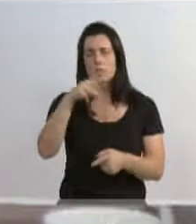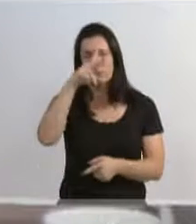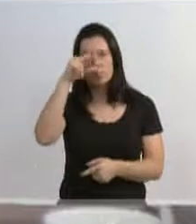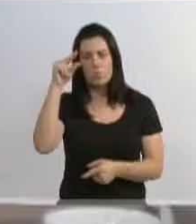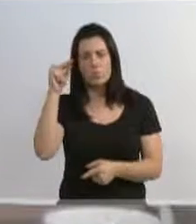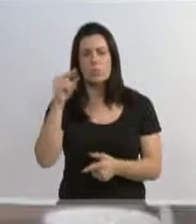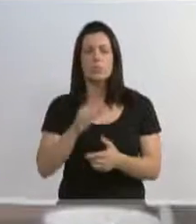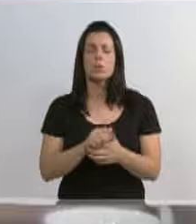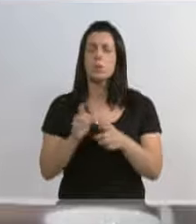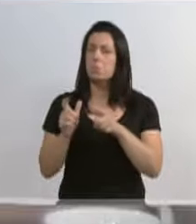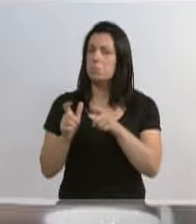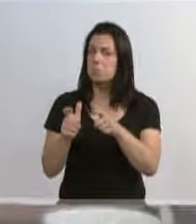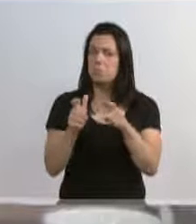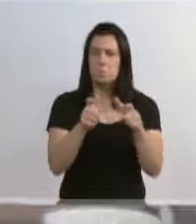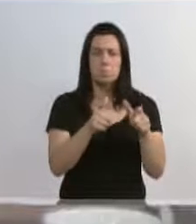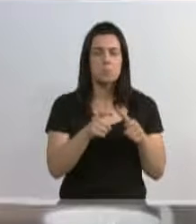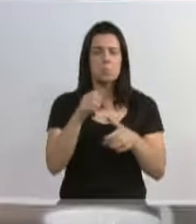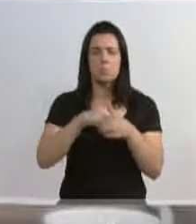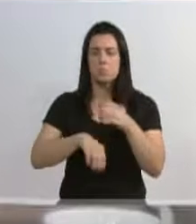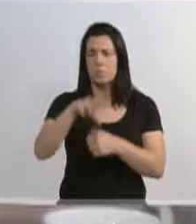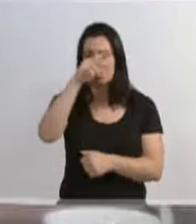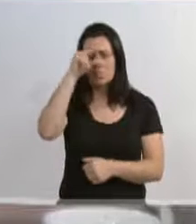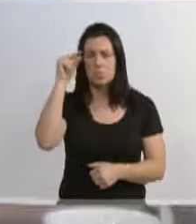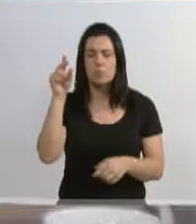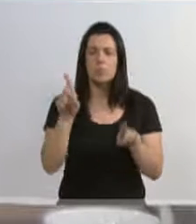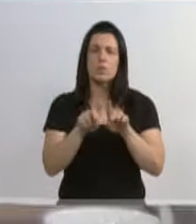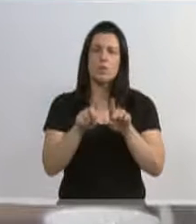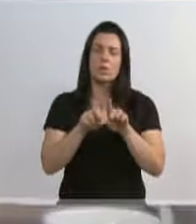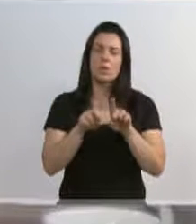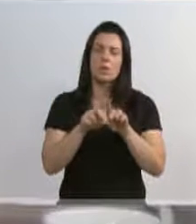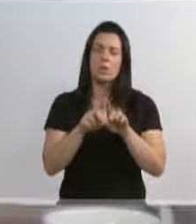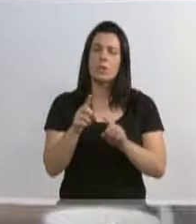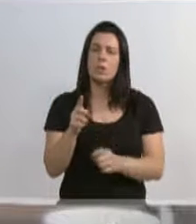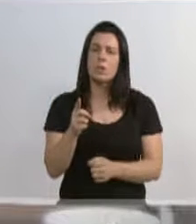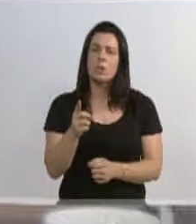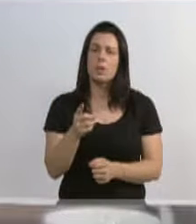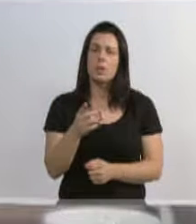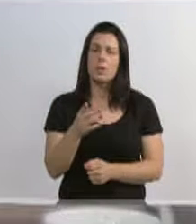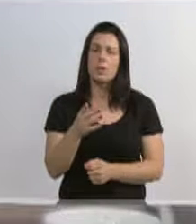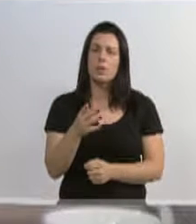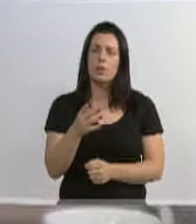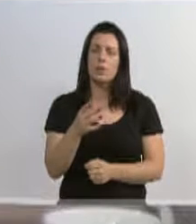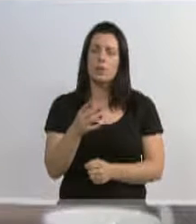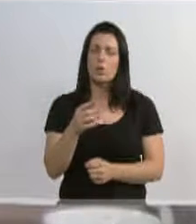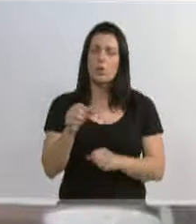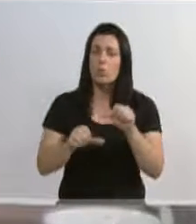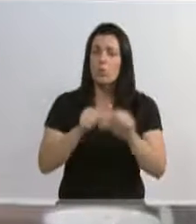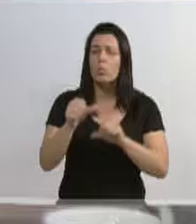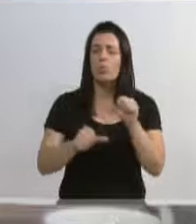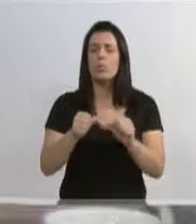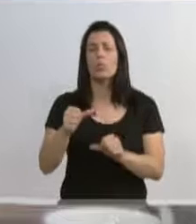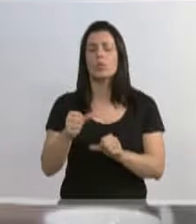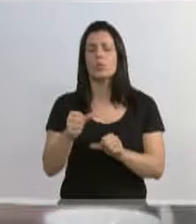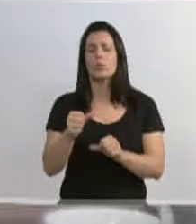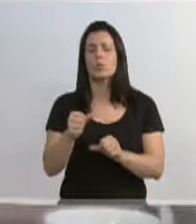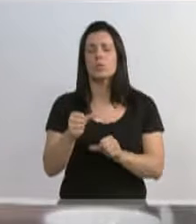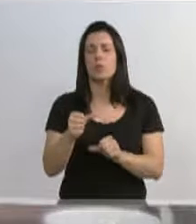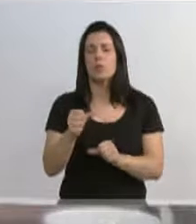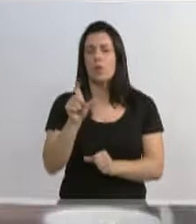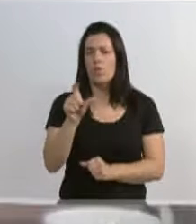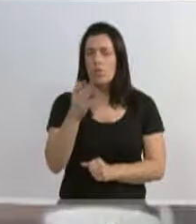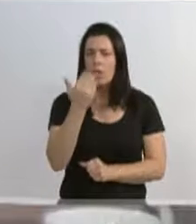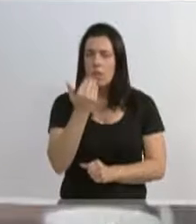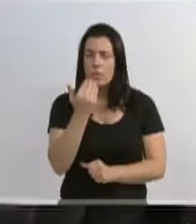fundações públicas, e atualiza o valor do Vale Refeição, do Vale